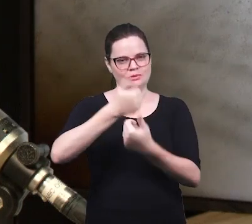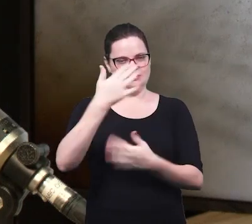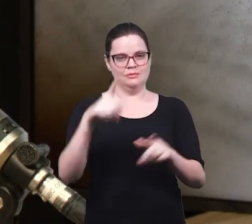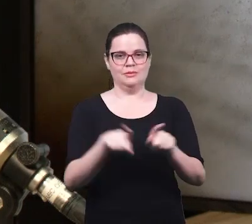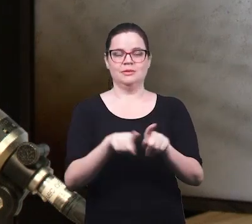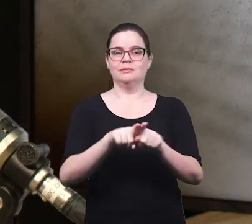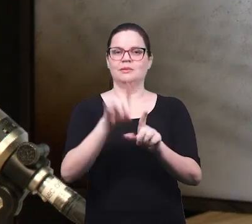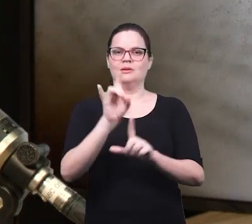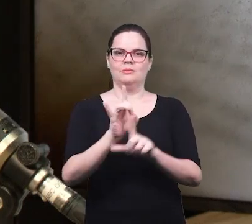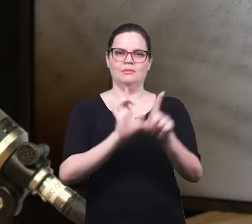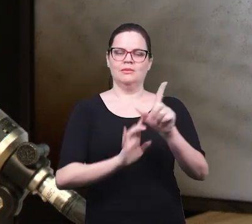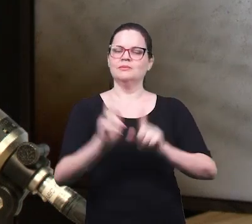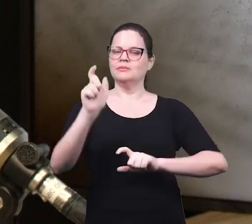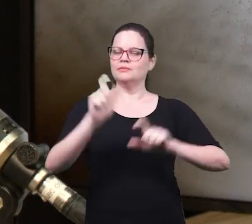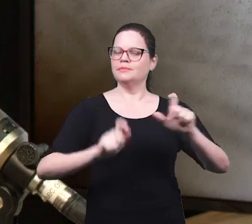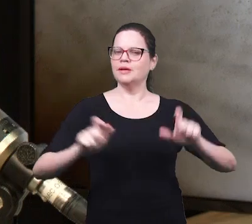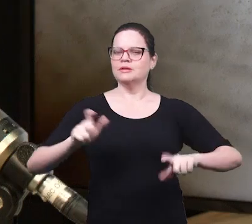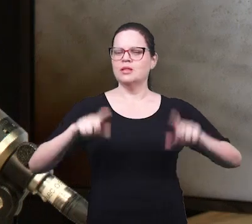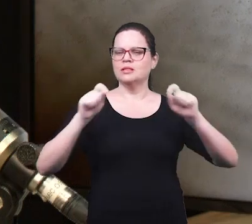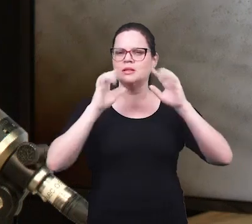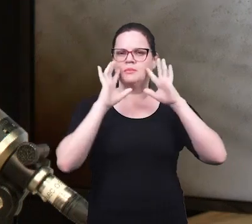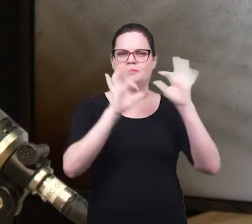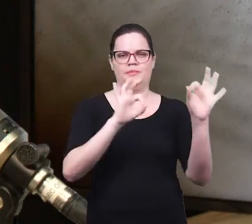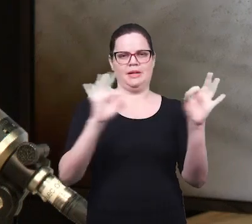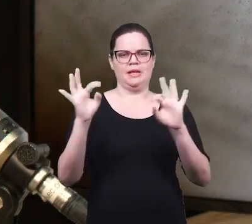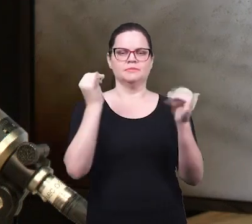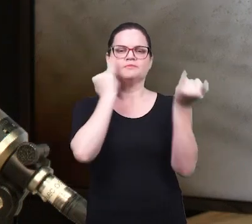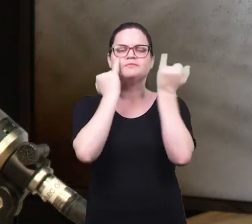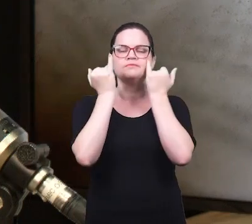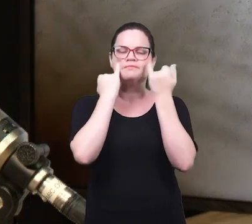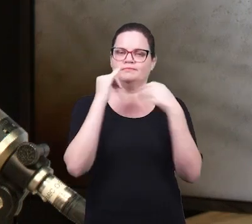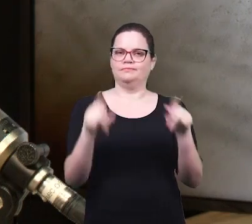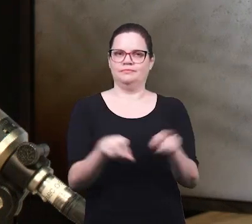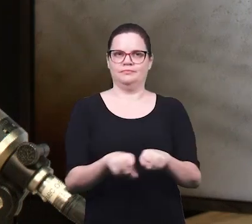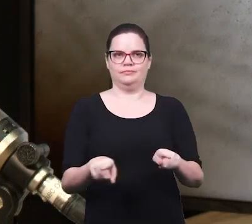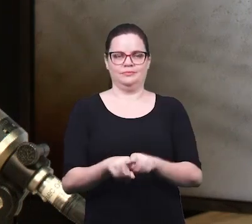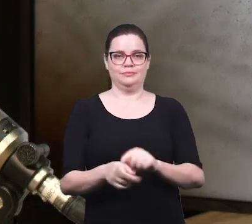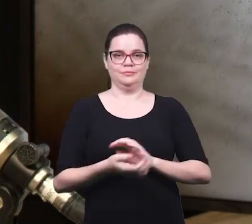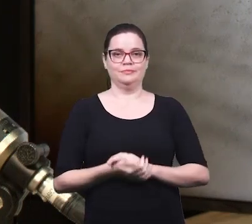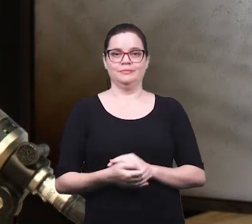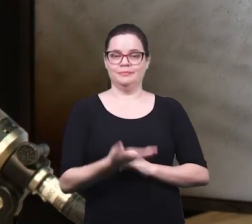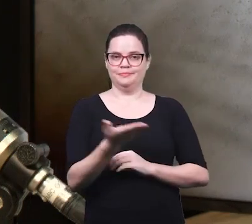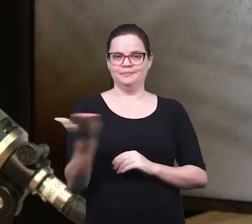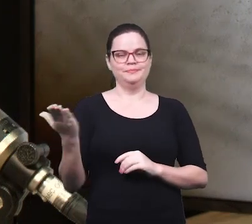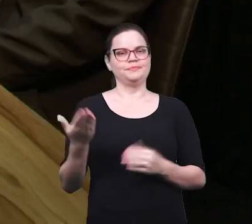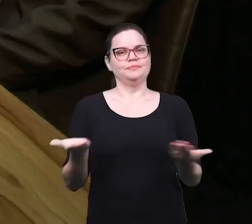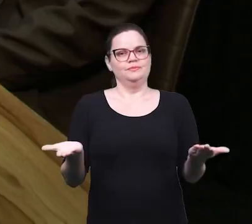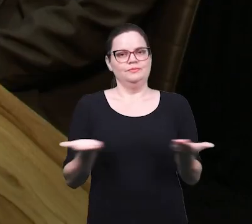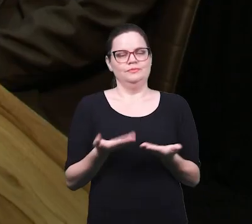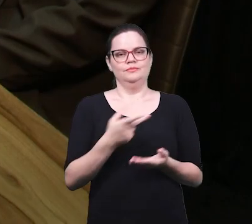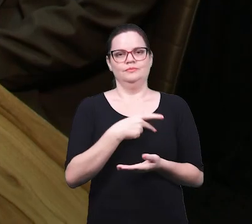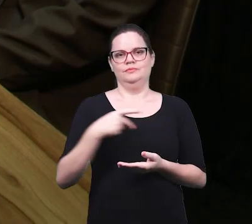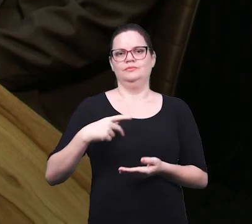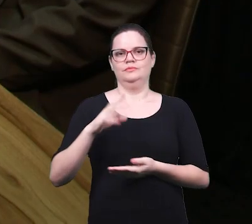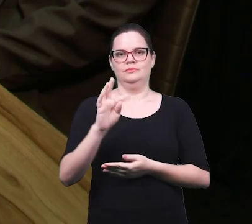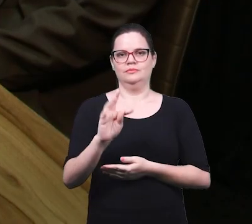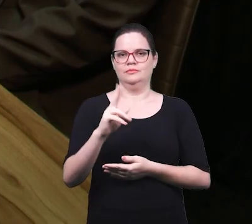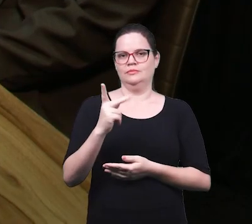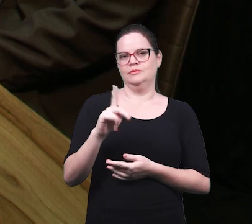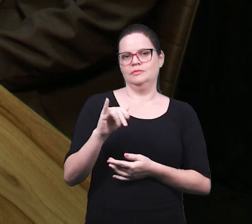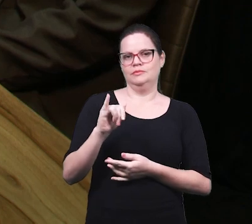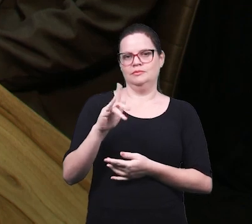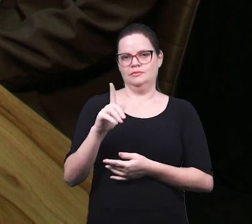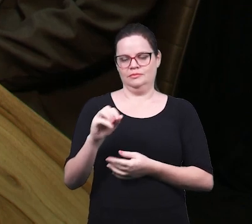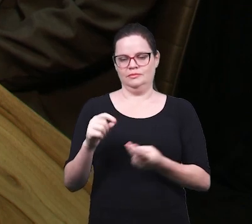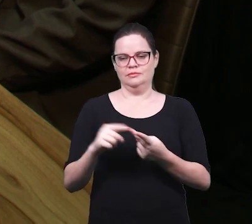curte, comente, compartilhe o nosso conteúdo, para que assim ele possa chegar a muitas outras pessoas. Estamos aqui novamente